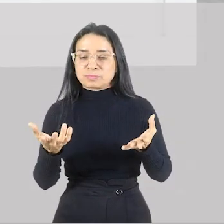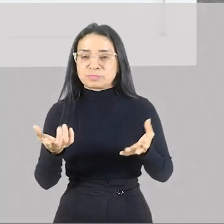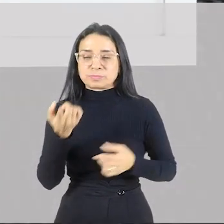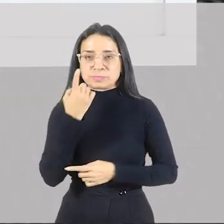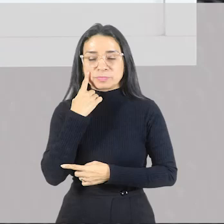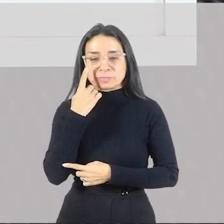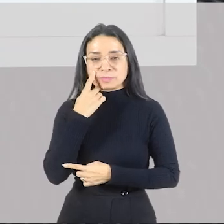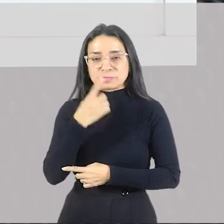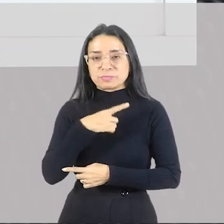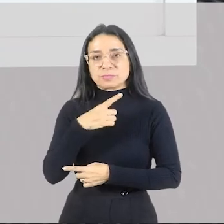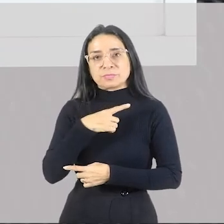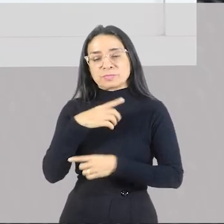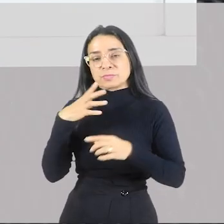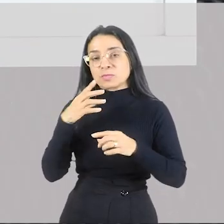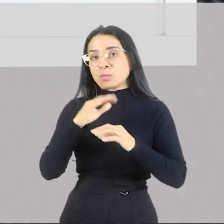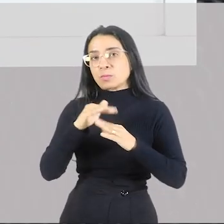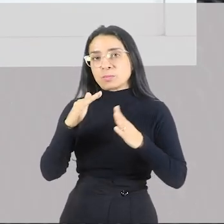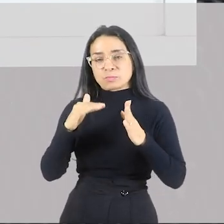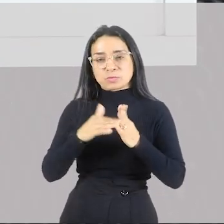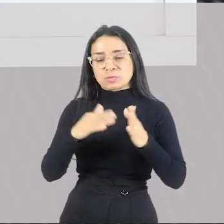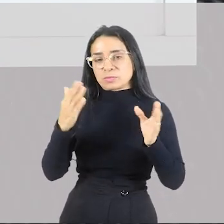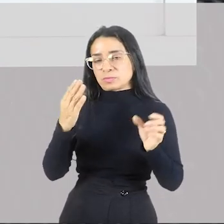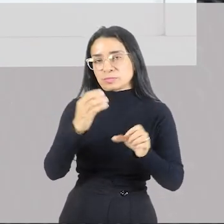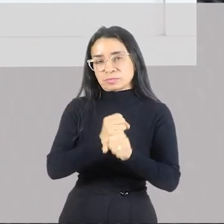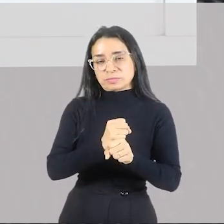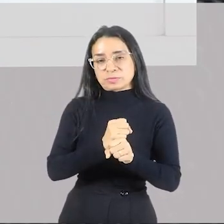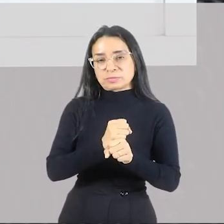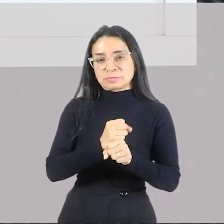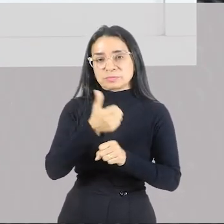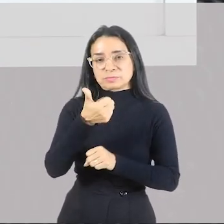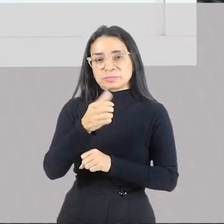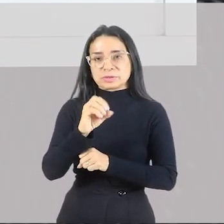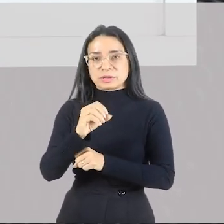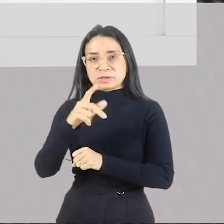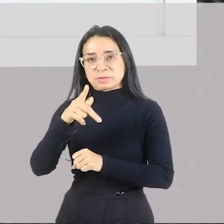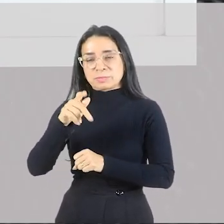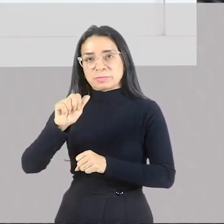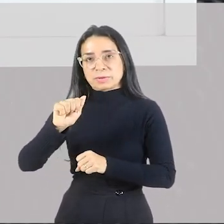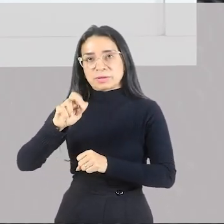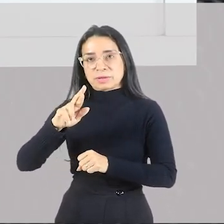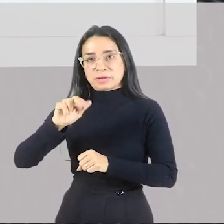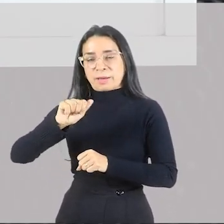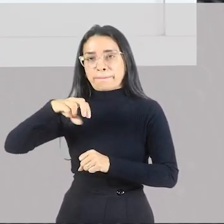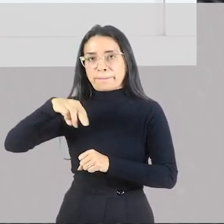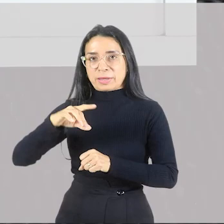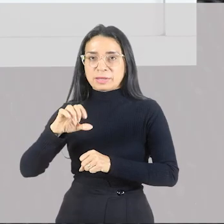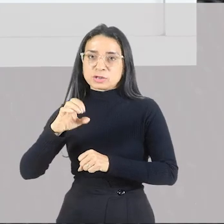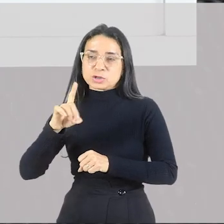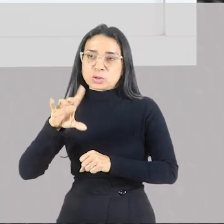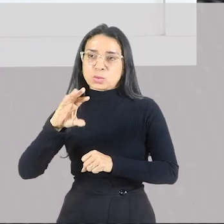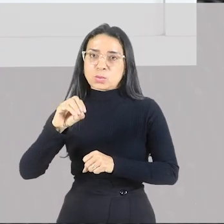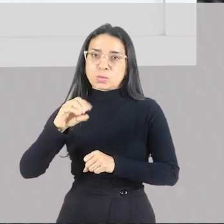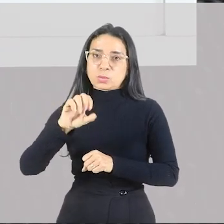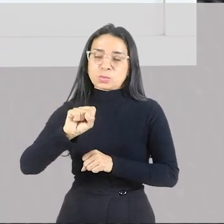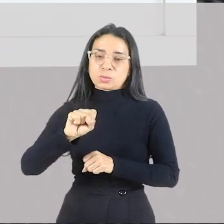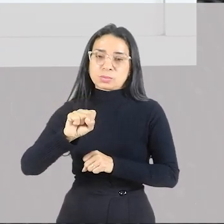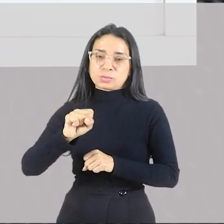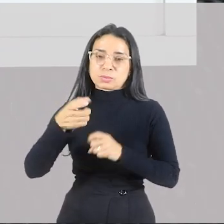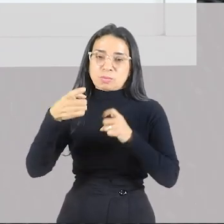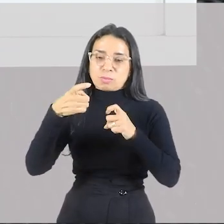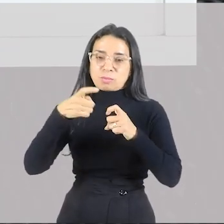lá. Eu tenho um total de 10 paramédicos. 10 paramédicos.